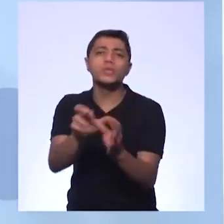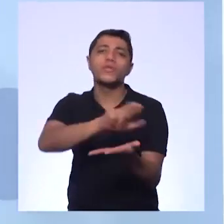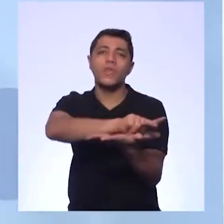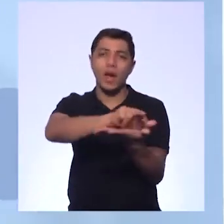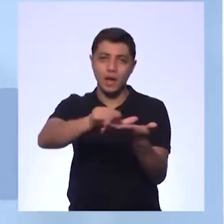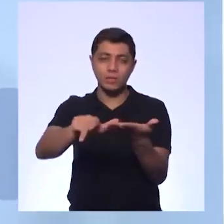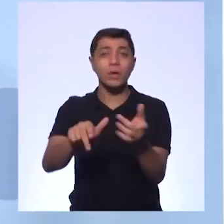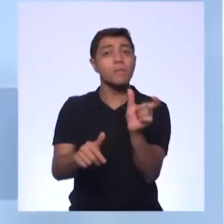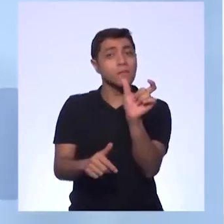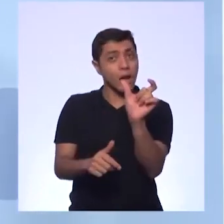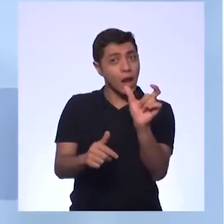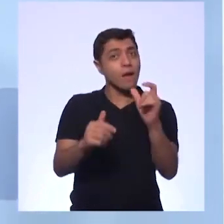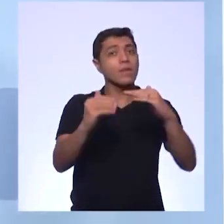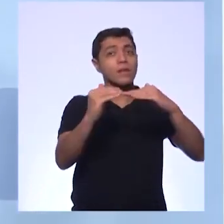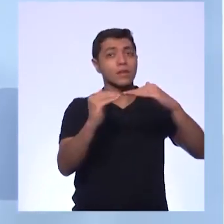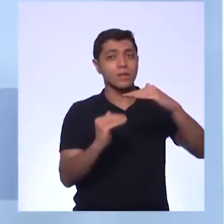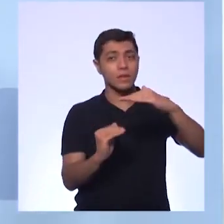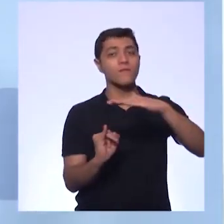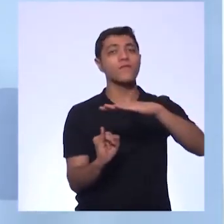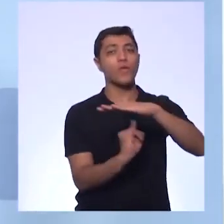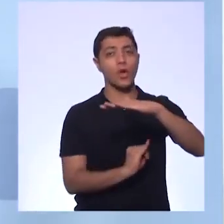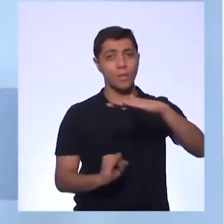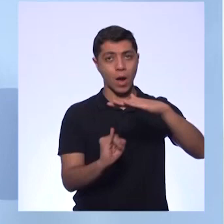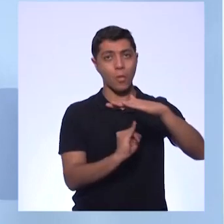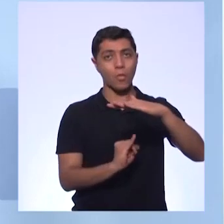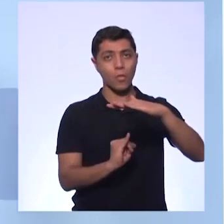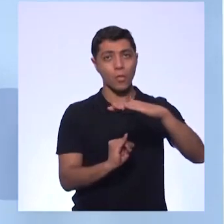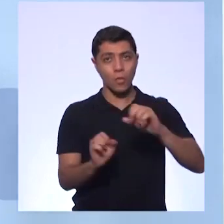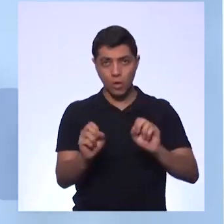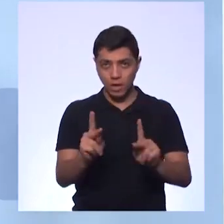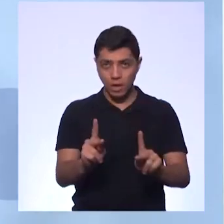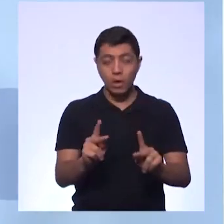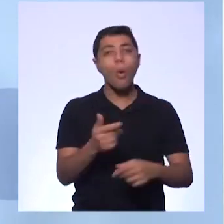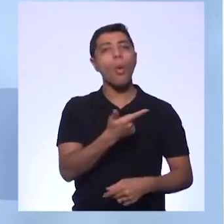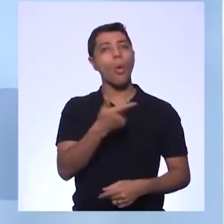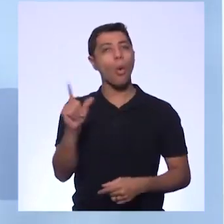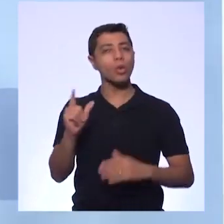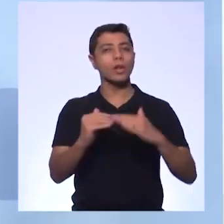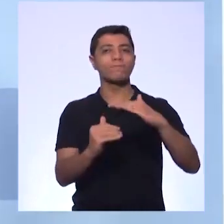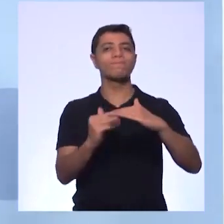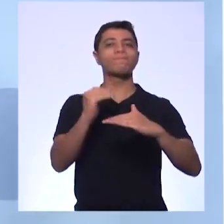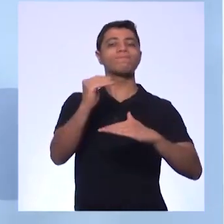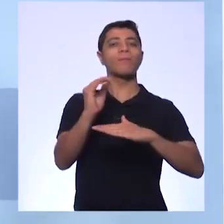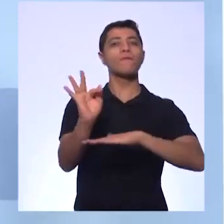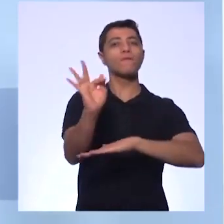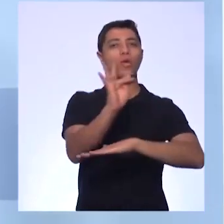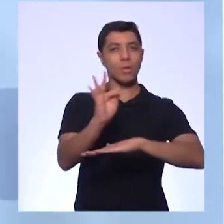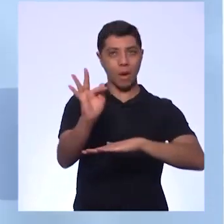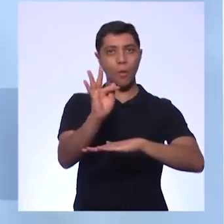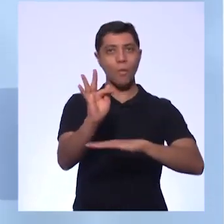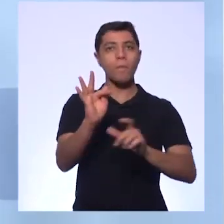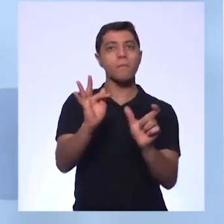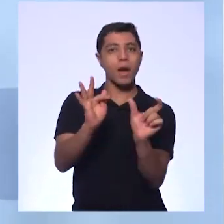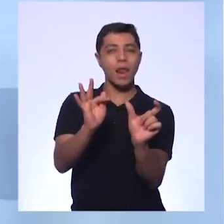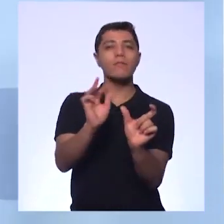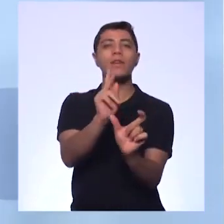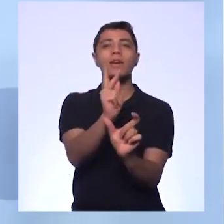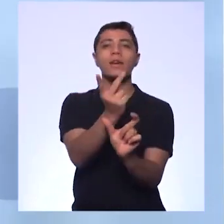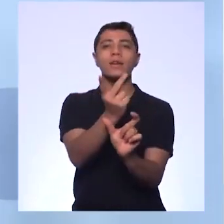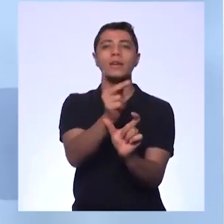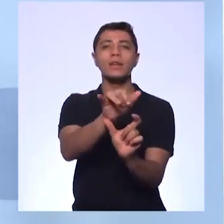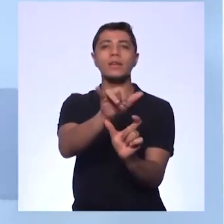palavra formal na ciência, a gente vai usar essas outras palavras que aparecem aí como hipótese. Você tem uma hipótese, você tem uma coisa que